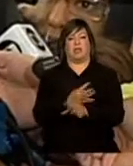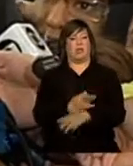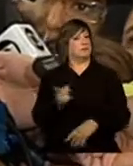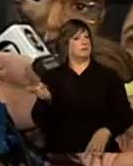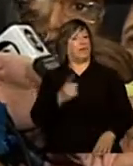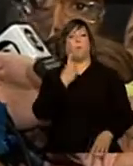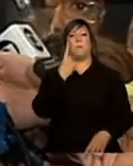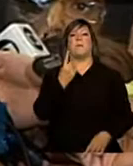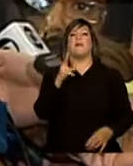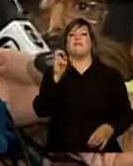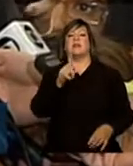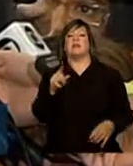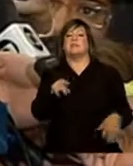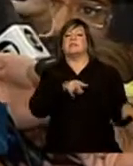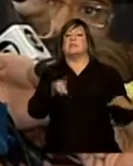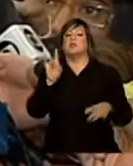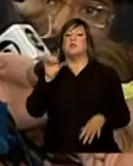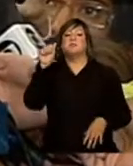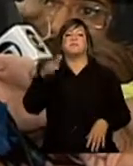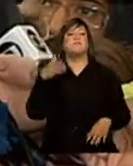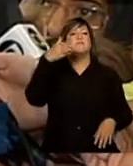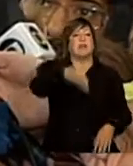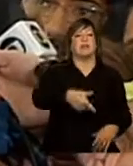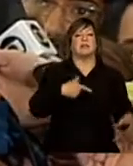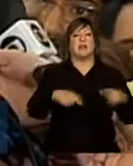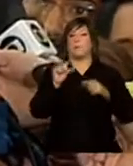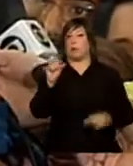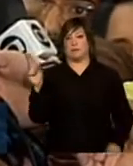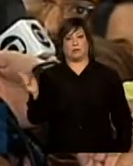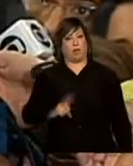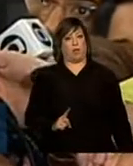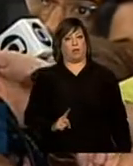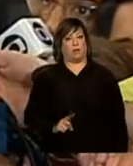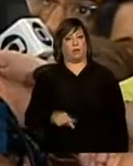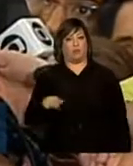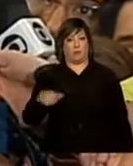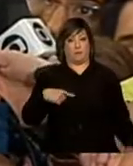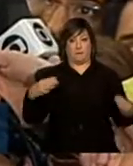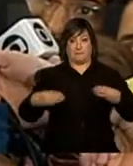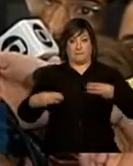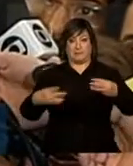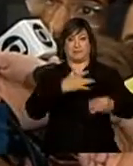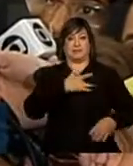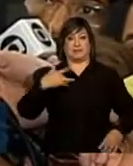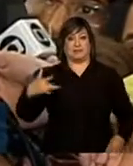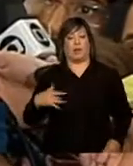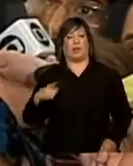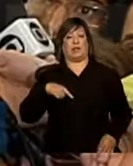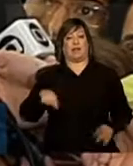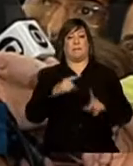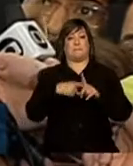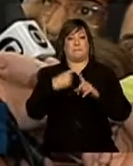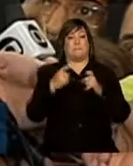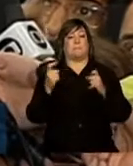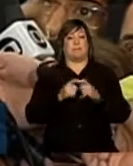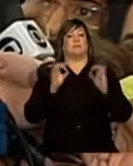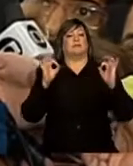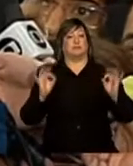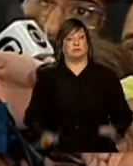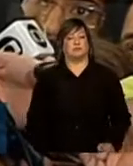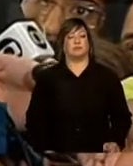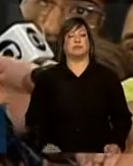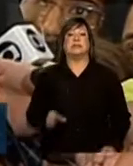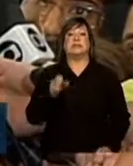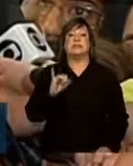por semana só, 2 vezes por semana, ou seja, o diagnóstico do Ministério da Saúde para ter mais médicos foi confirmado.